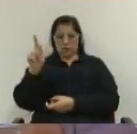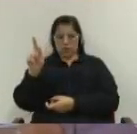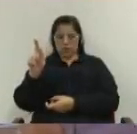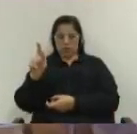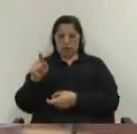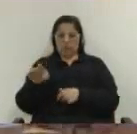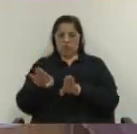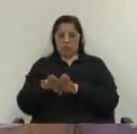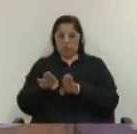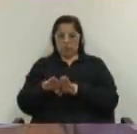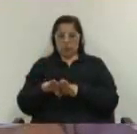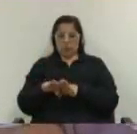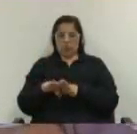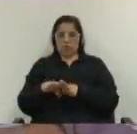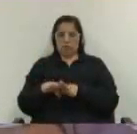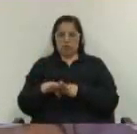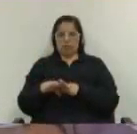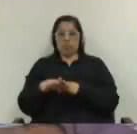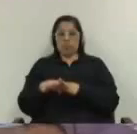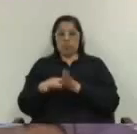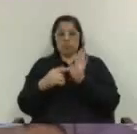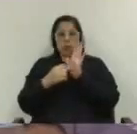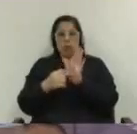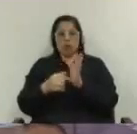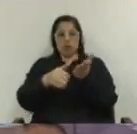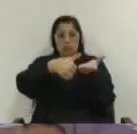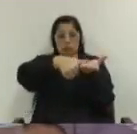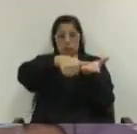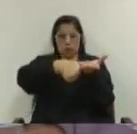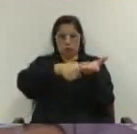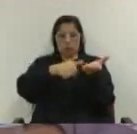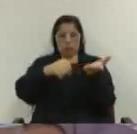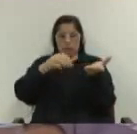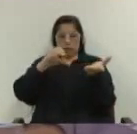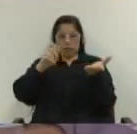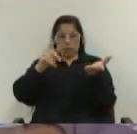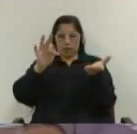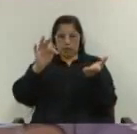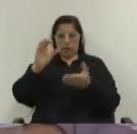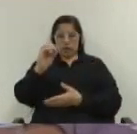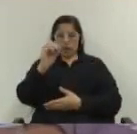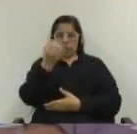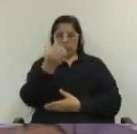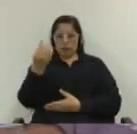15.822.495-4, órgão emissor, Secretaria de Segurança Pública de São Paulo, e do CPF